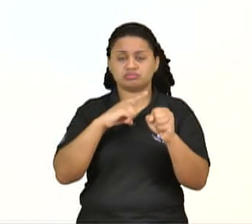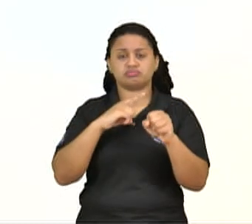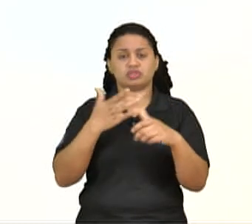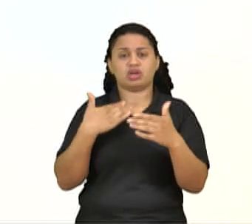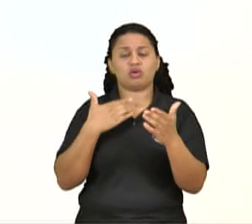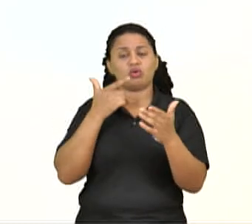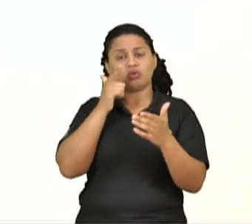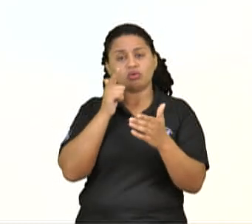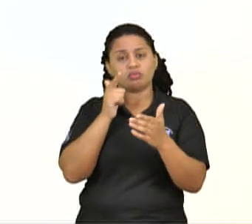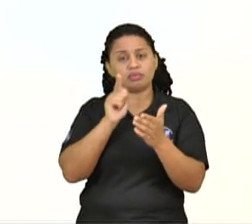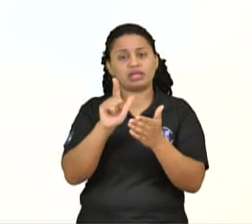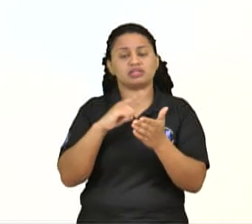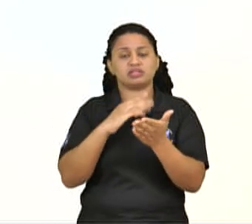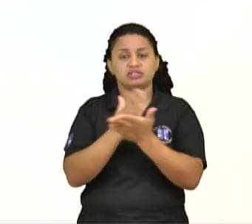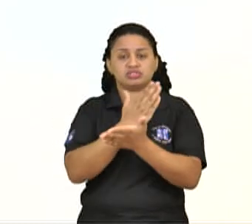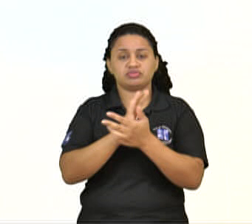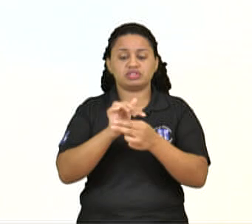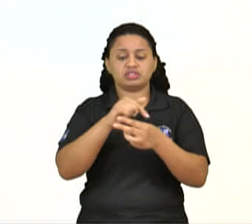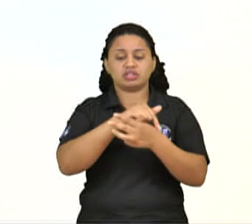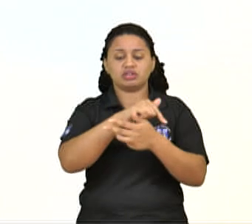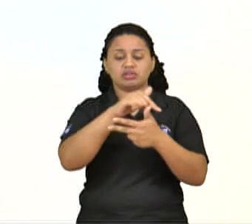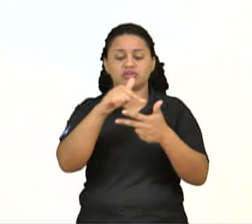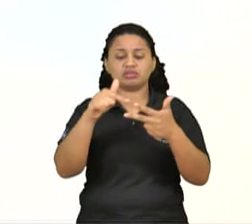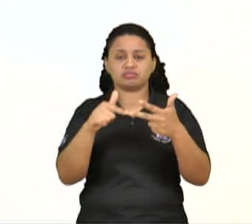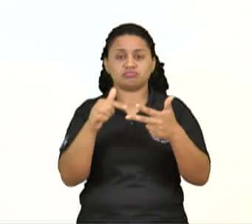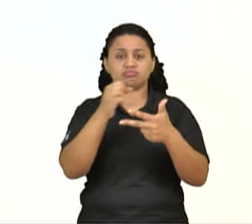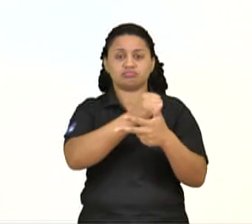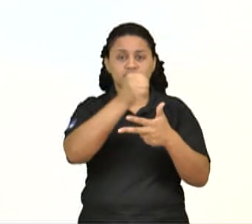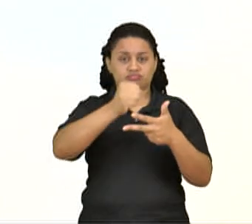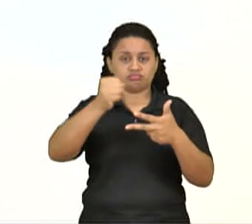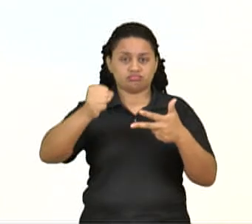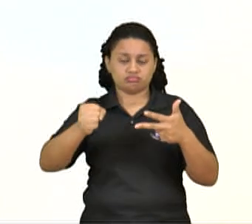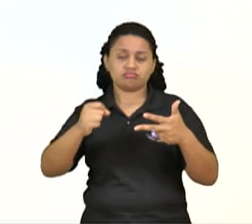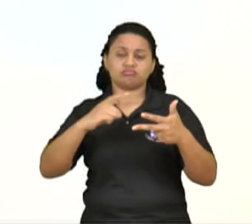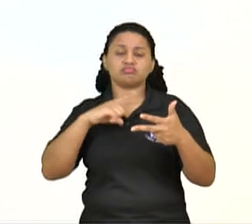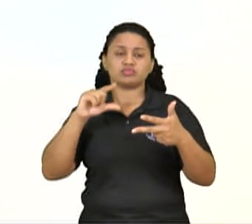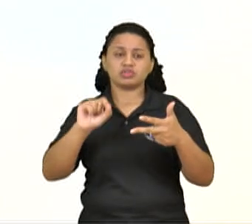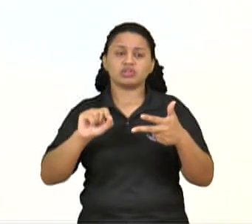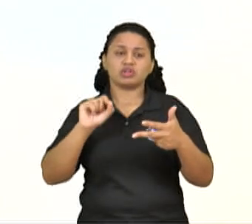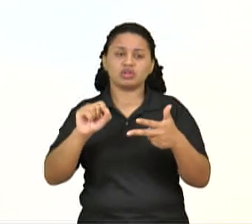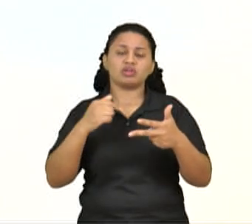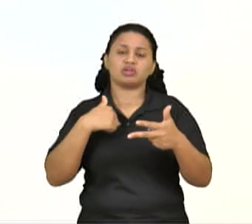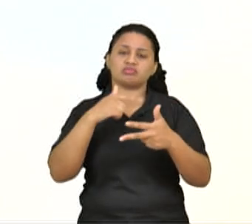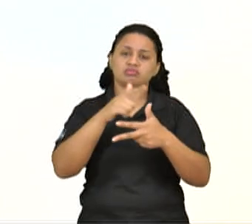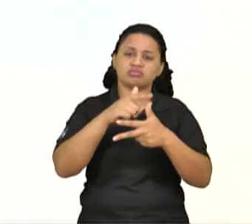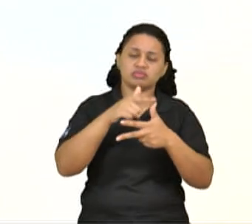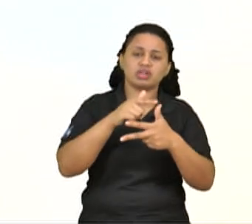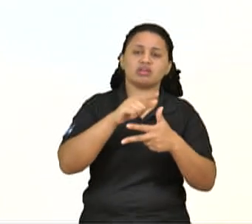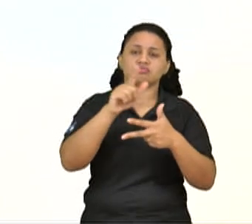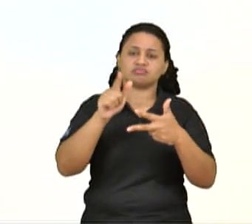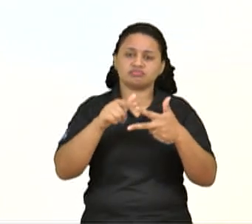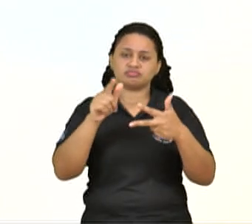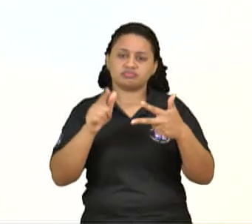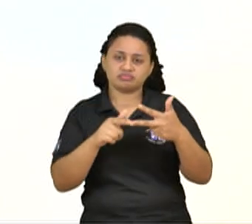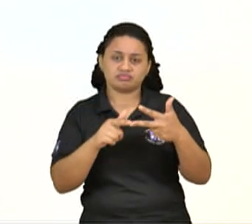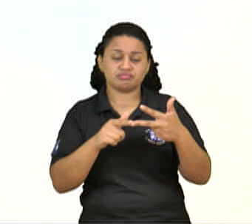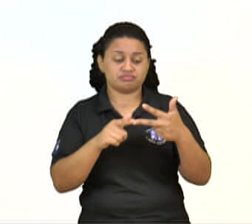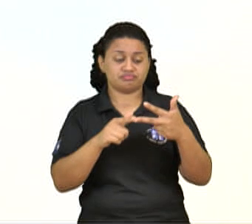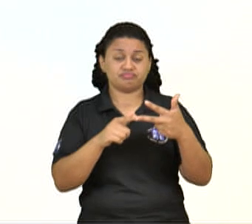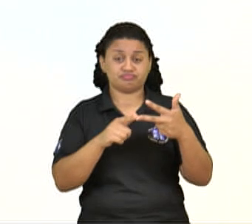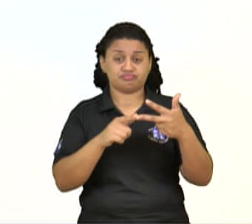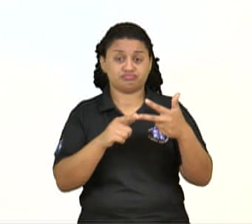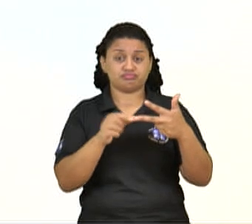a divisão dos 3 poderes guiados pelos ideais iluministas, do executivo, do legislativo e do